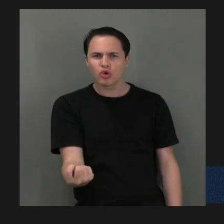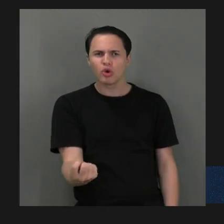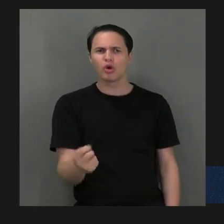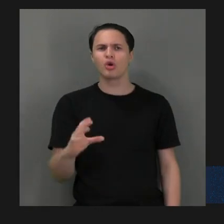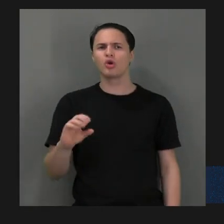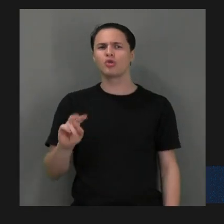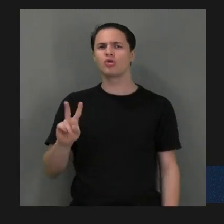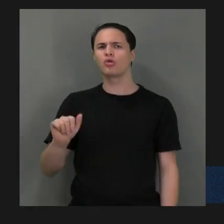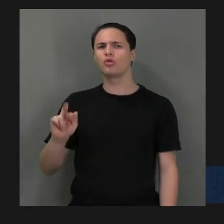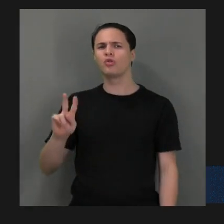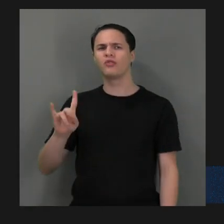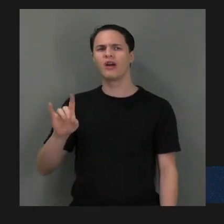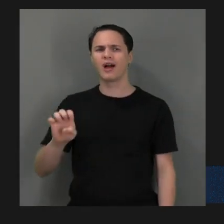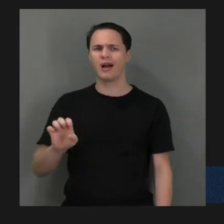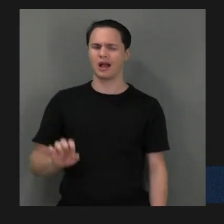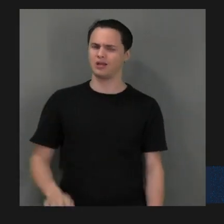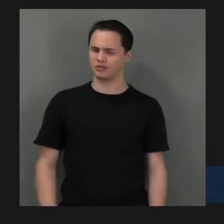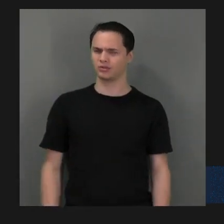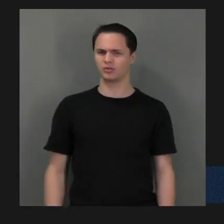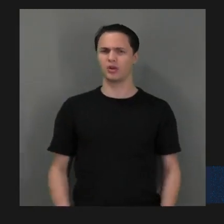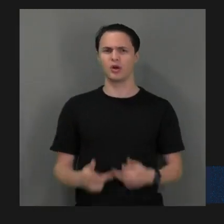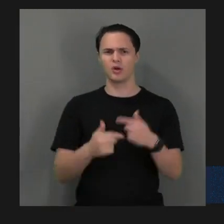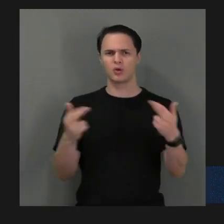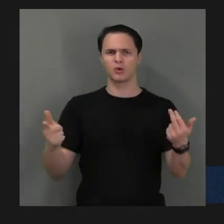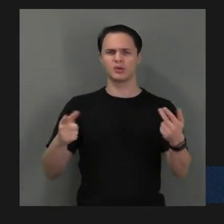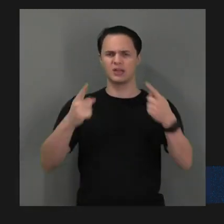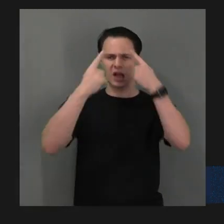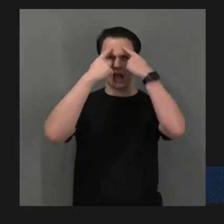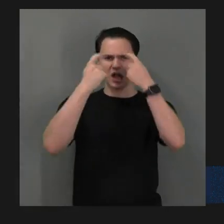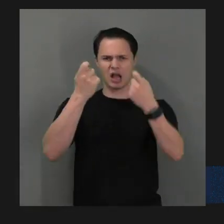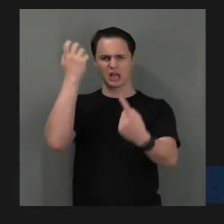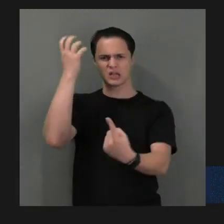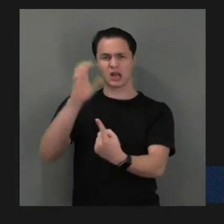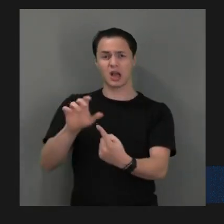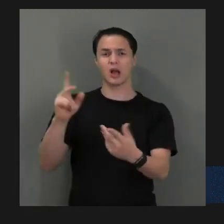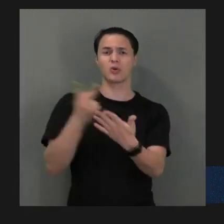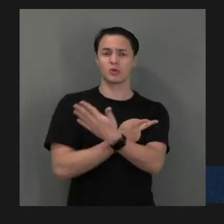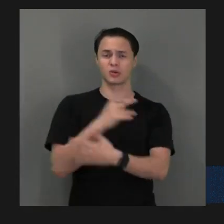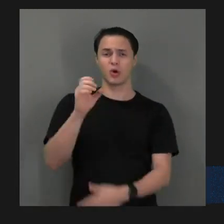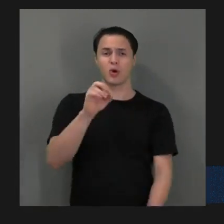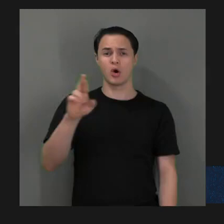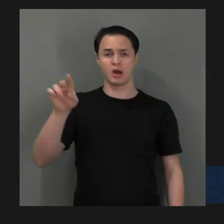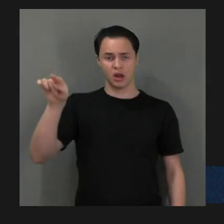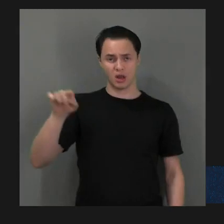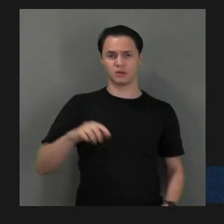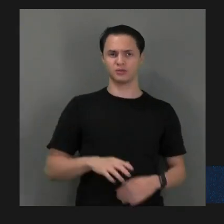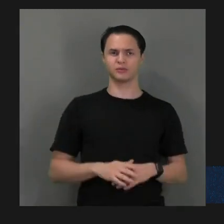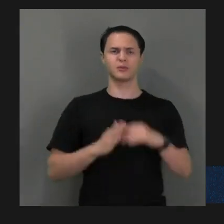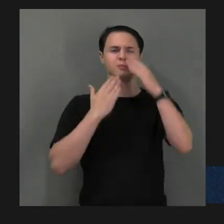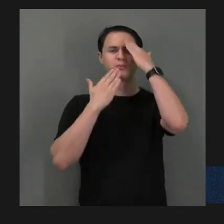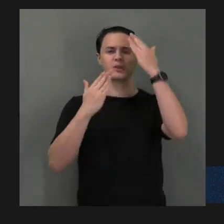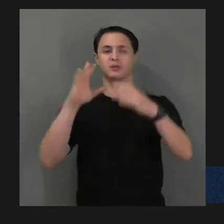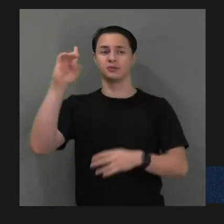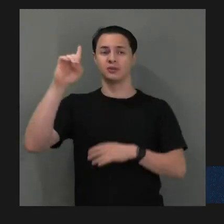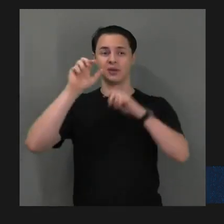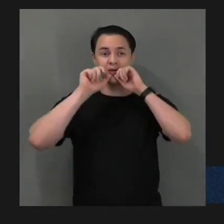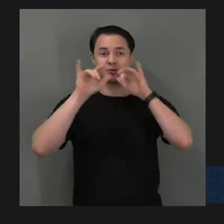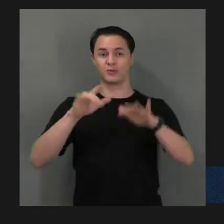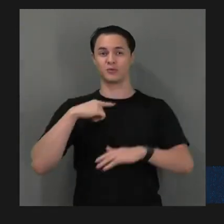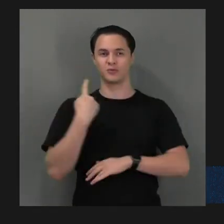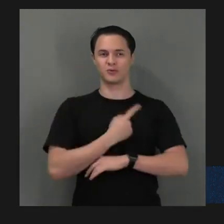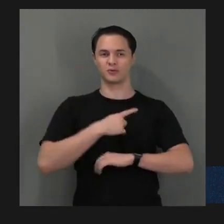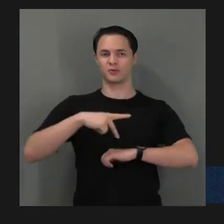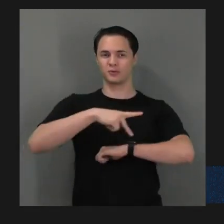diante de ataques terroristas que estão acontecendo lá no Oriente Médio. Muito obrigado, senhor presidente. Deus abençoe a nossa nação,